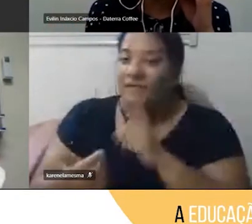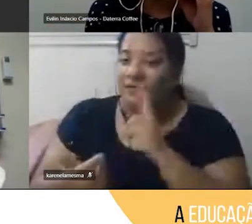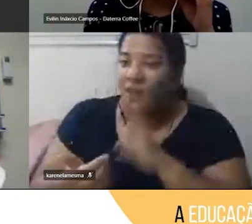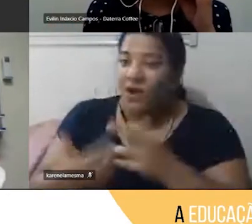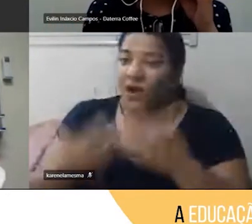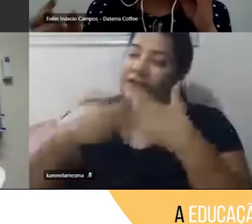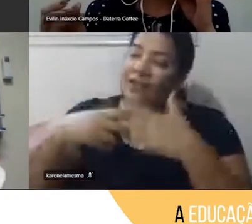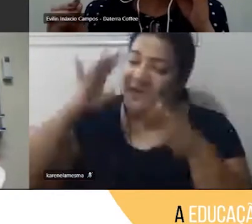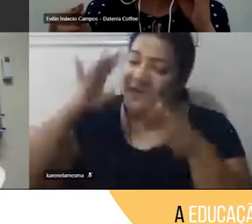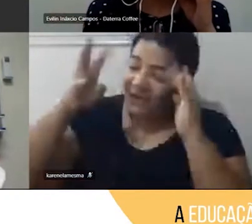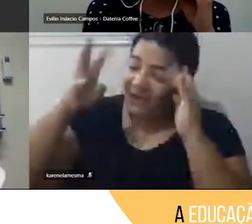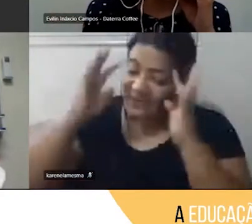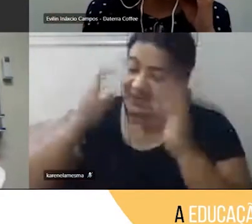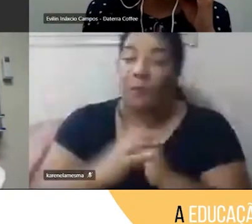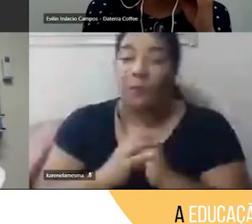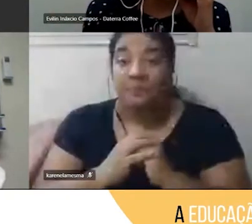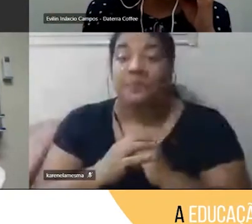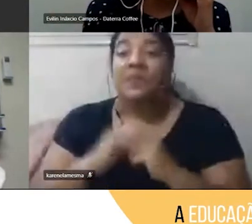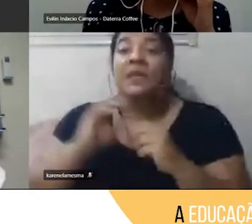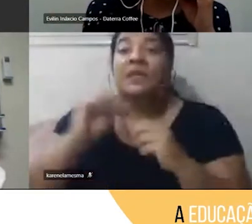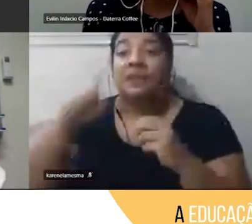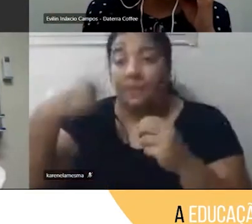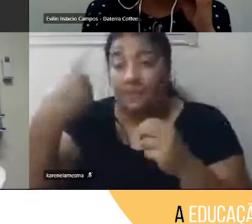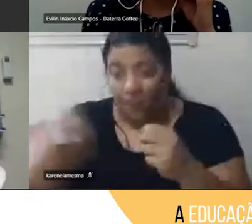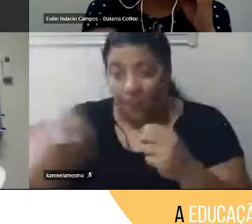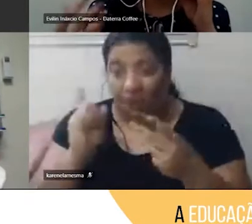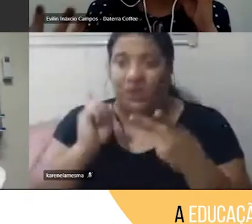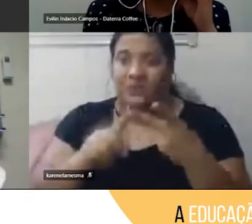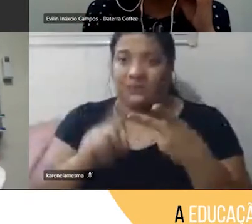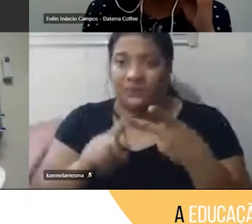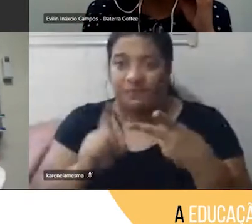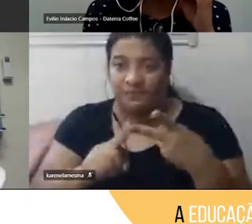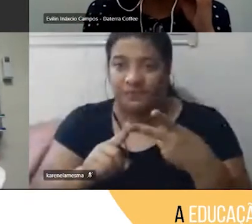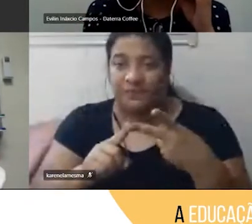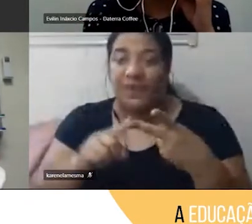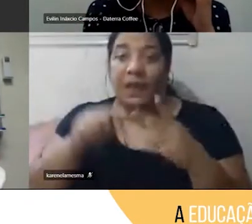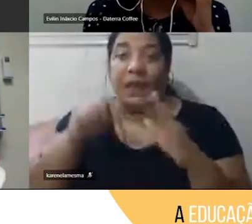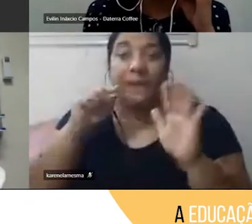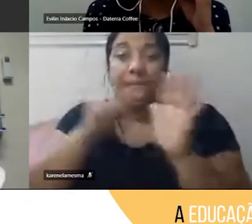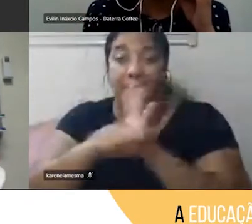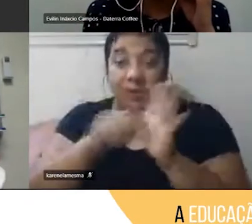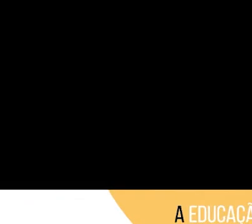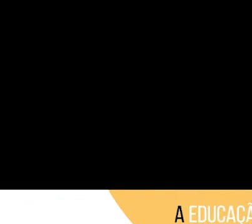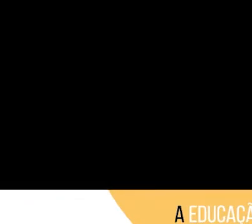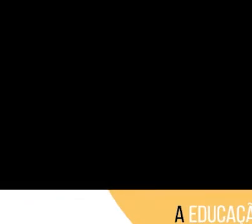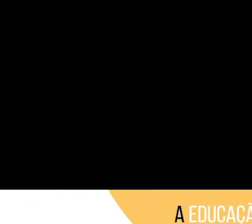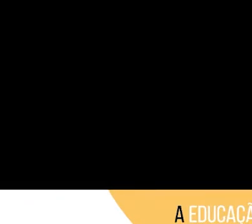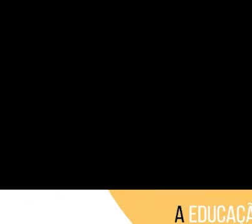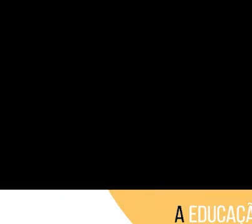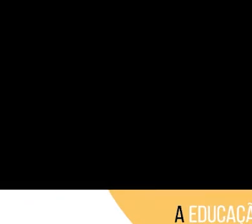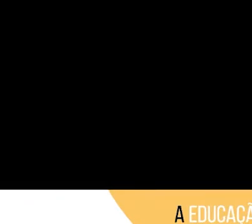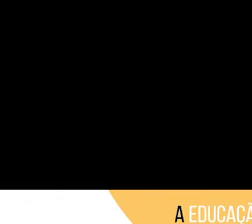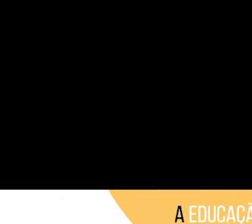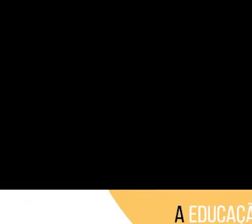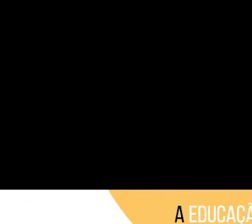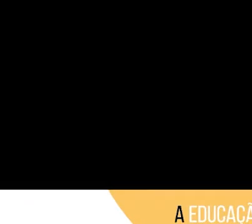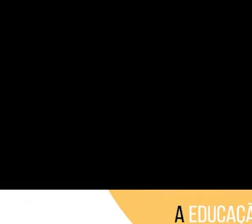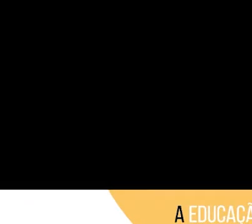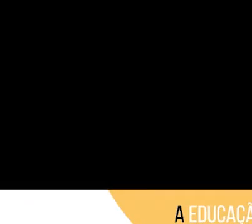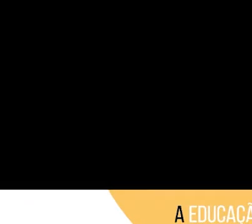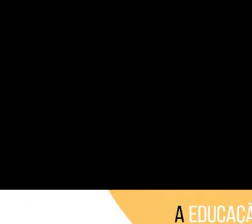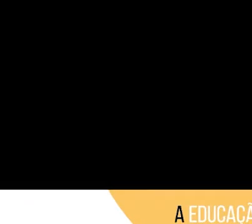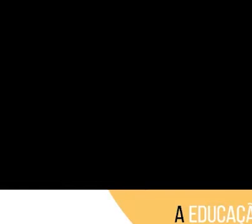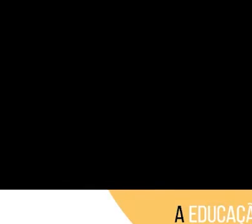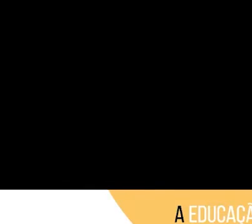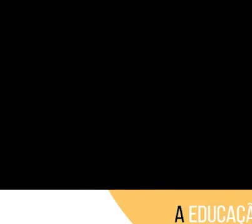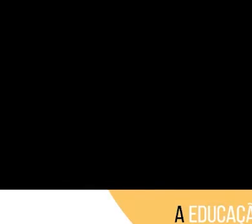perguntas. E, no segundo painel, nós vamos fazer as perguntas que vocês, que estão nos assistindo. Eu sou uma menina branca,